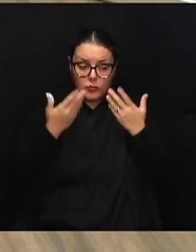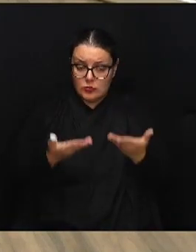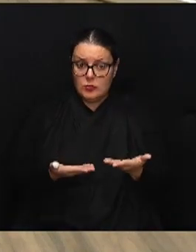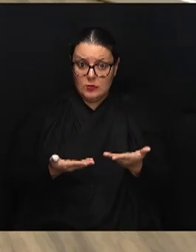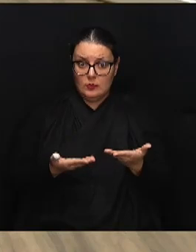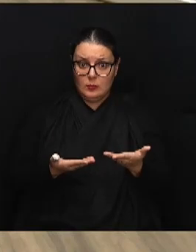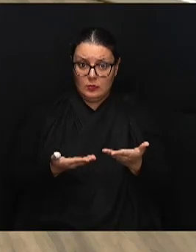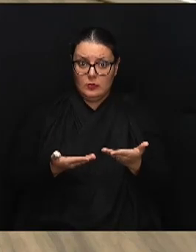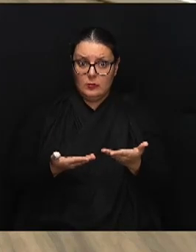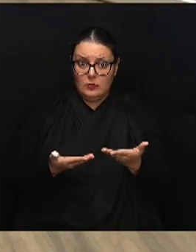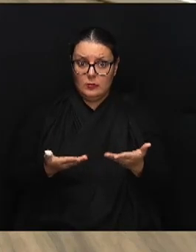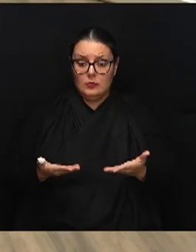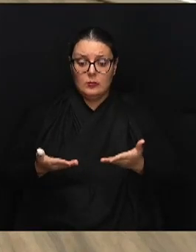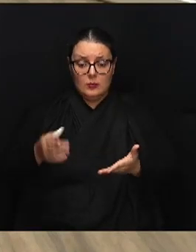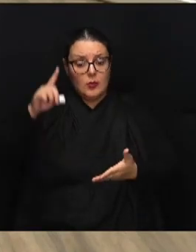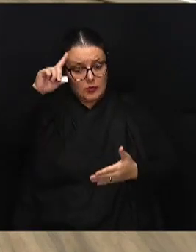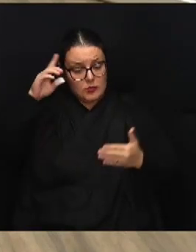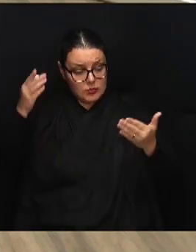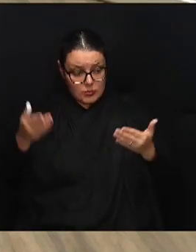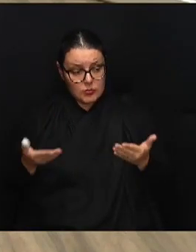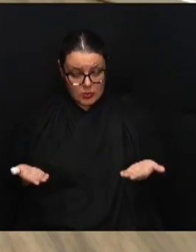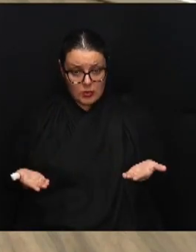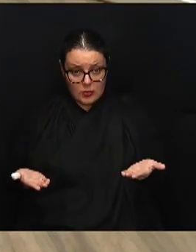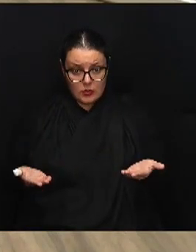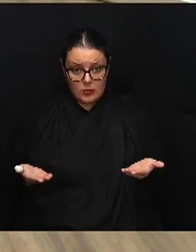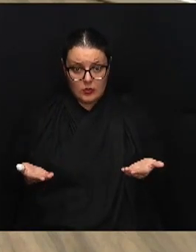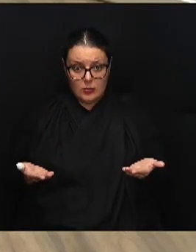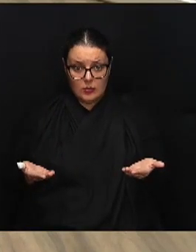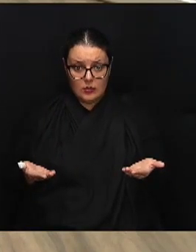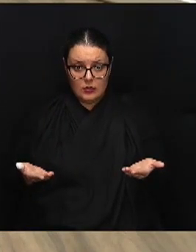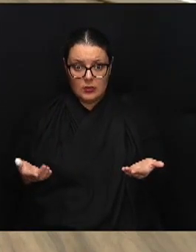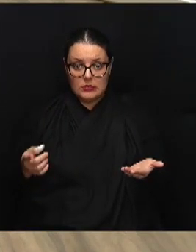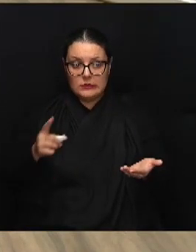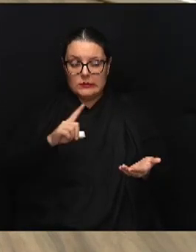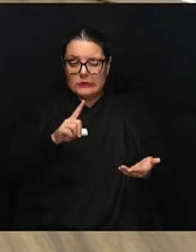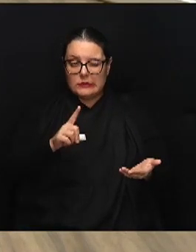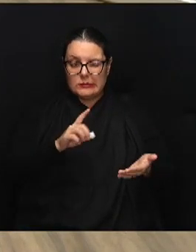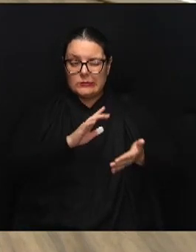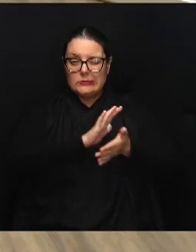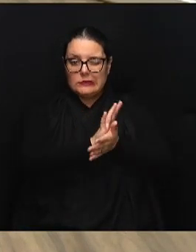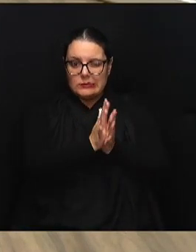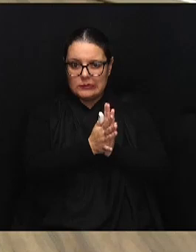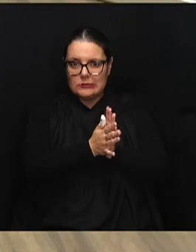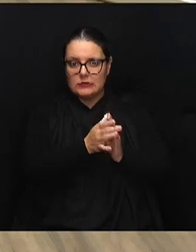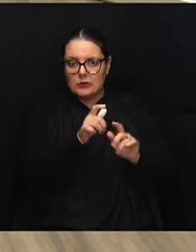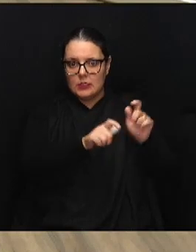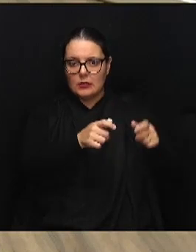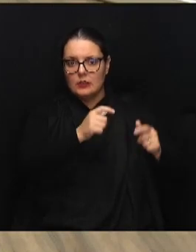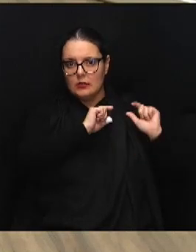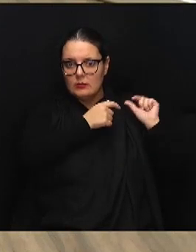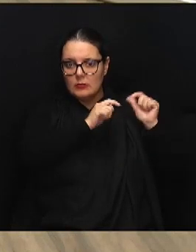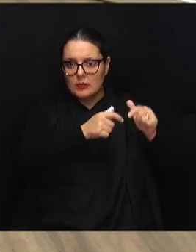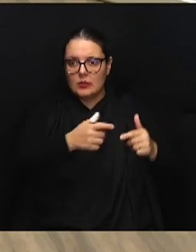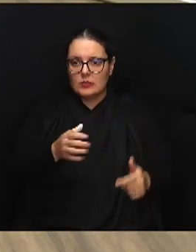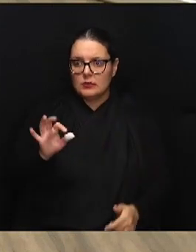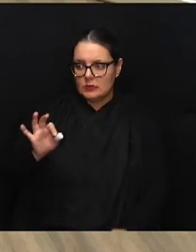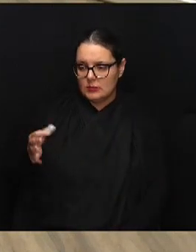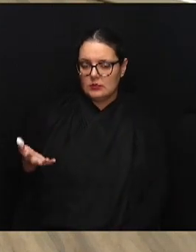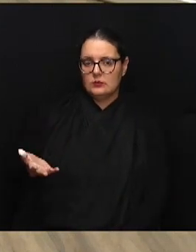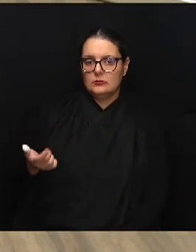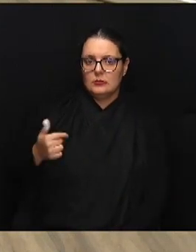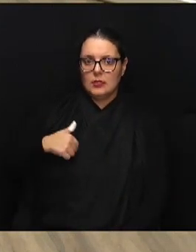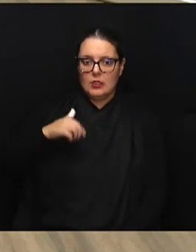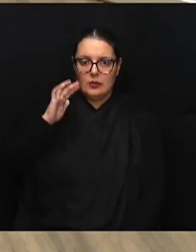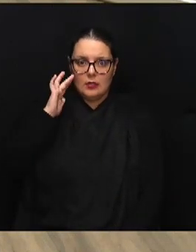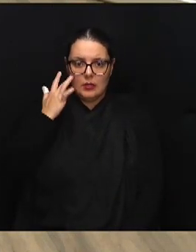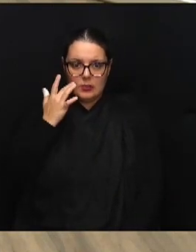isso para os dias atuais, sem ferir aquelas pessoas que são mais tradicionais. Certo. Mas eu acho que